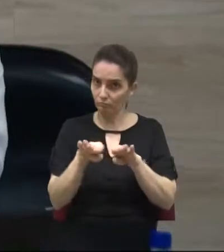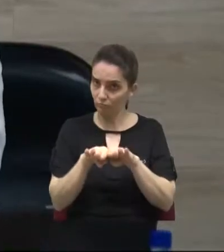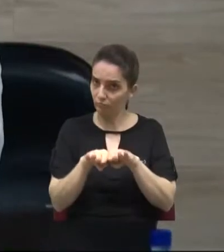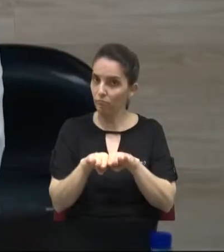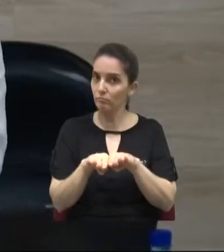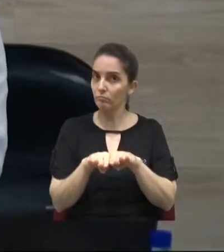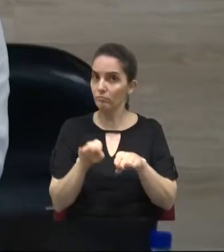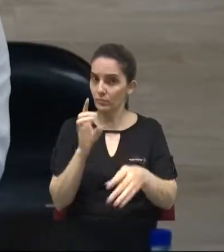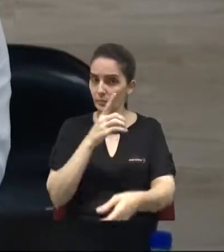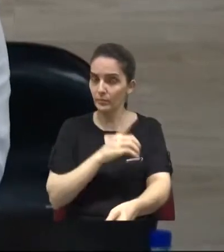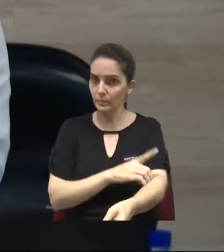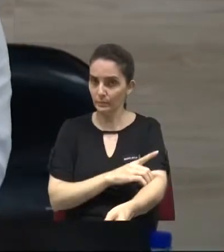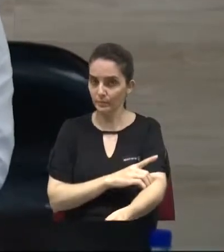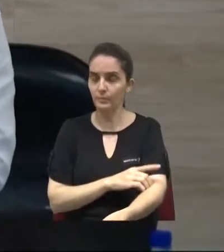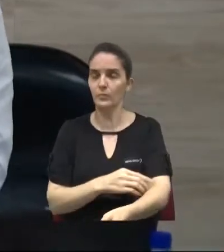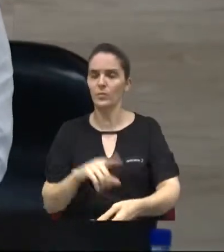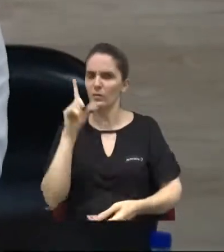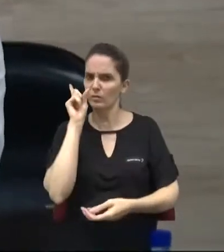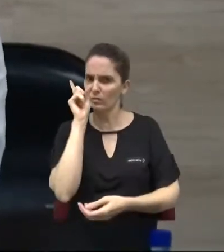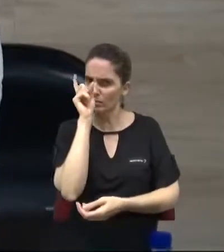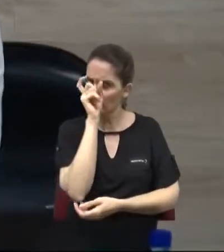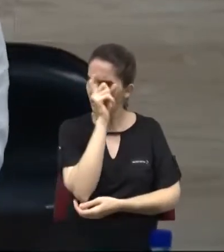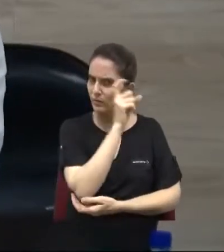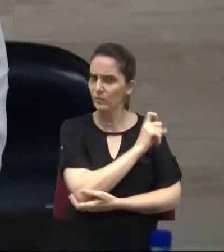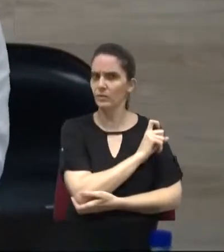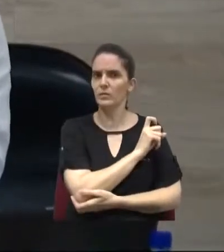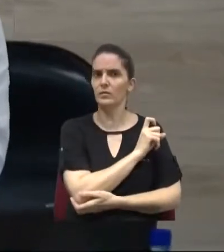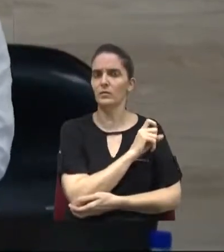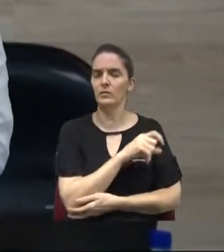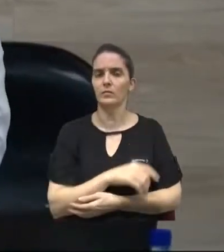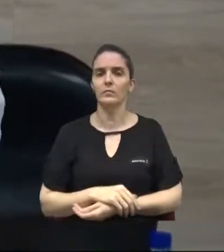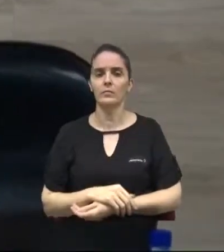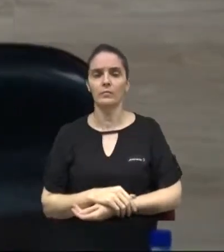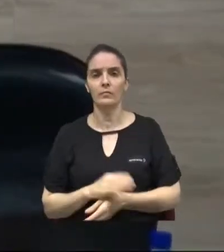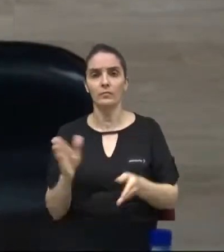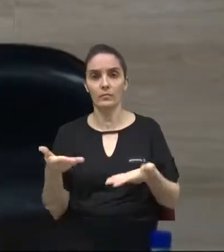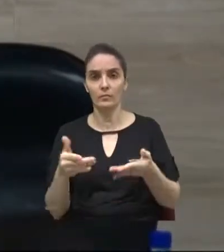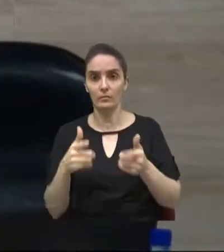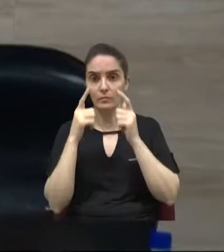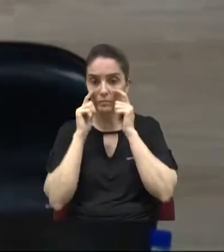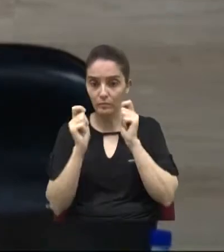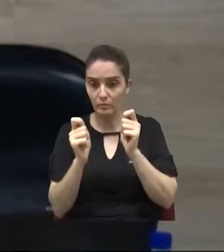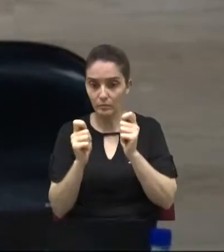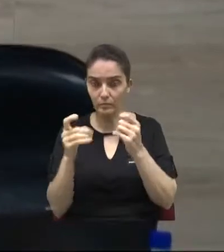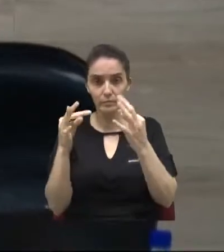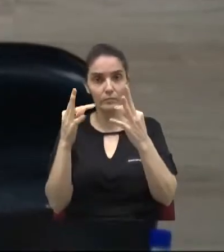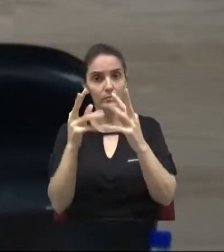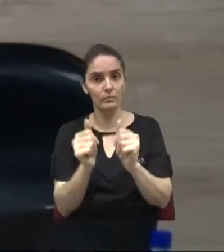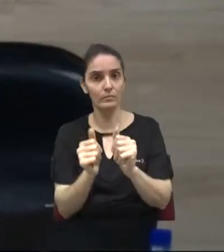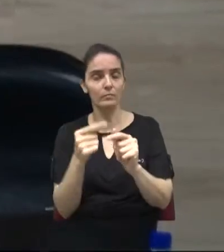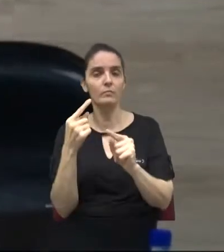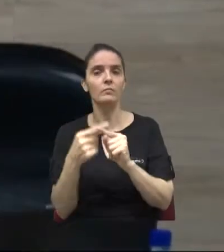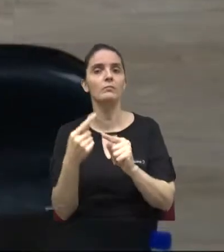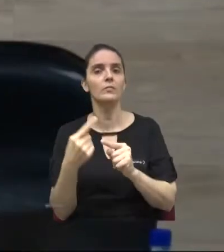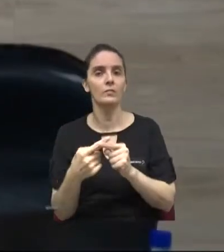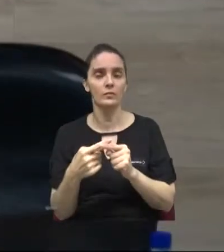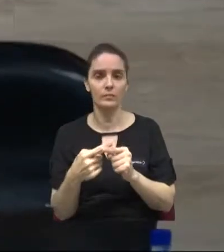muito difícil, porque isso é um alerta a todos de Limeira, porque normalmente o